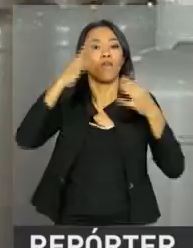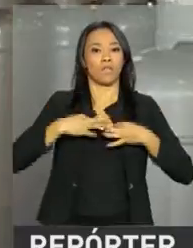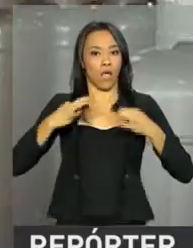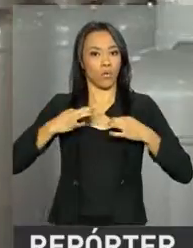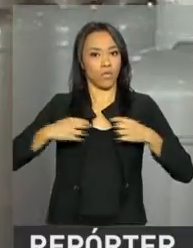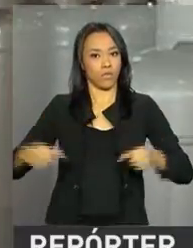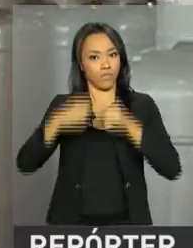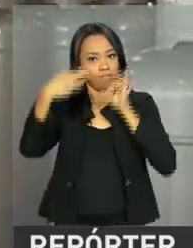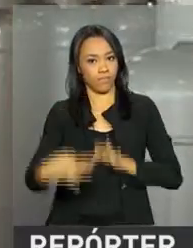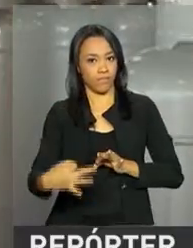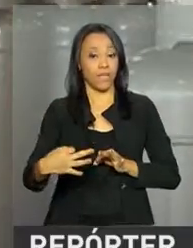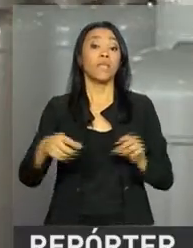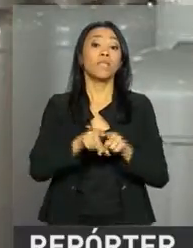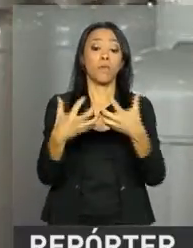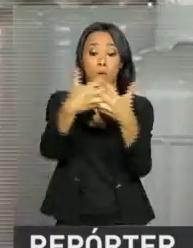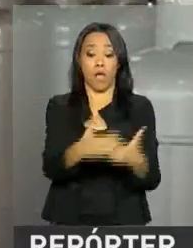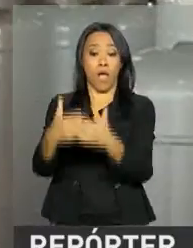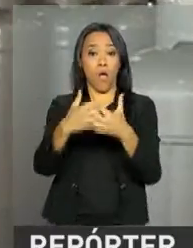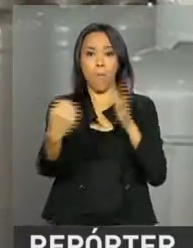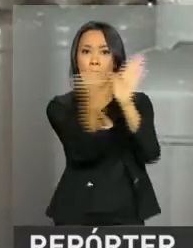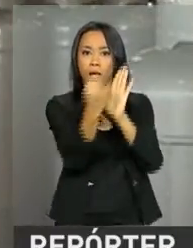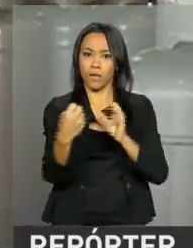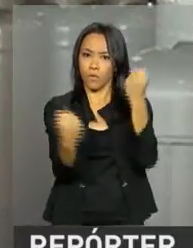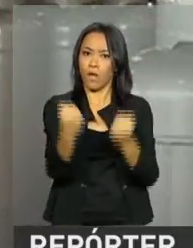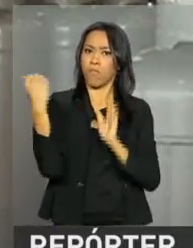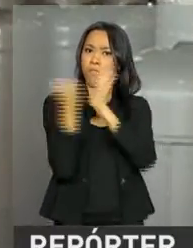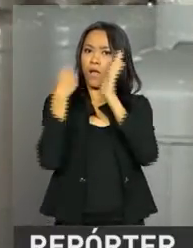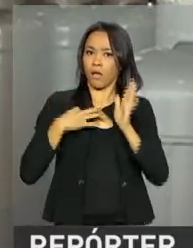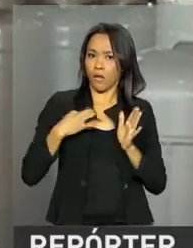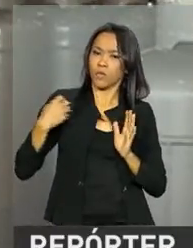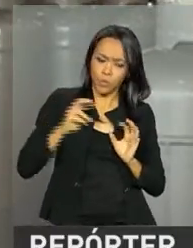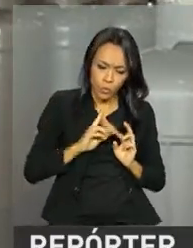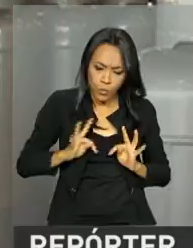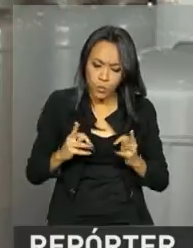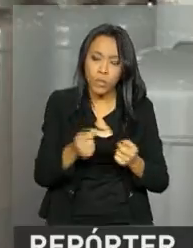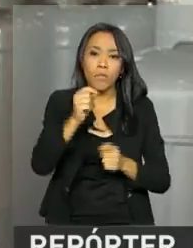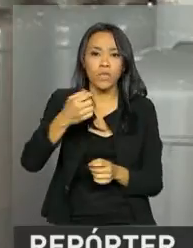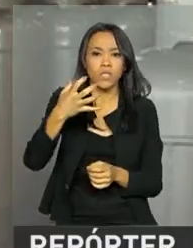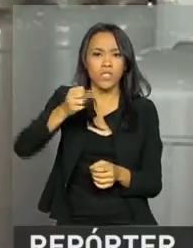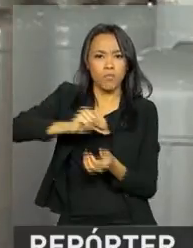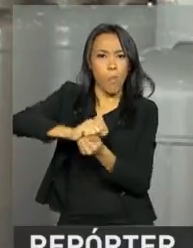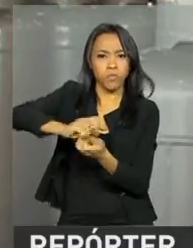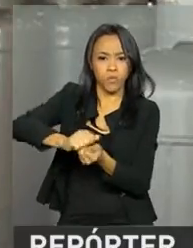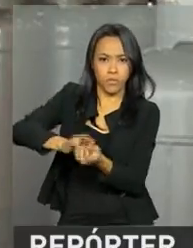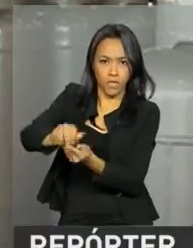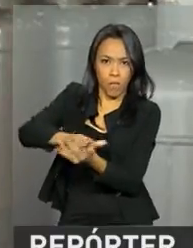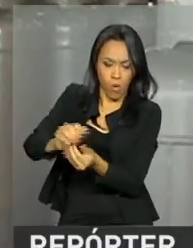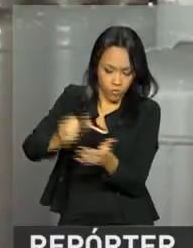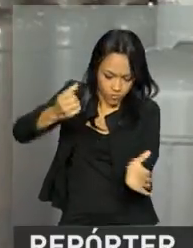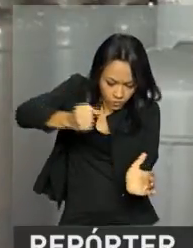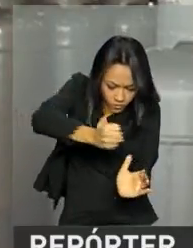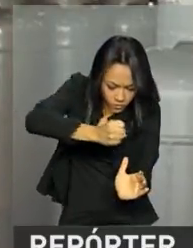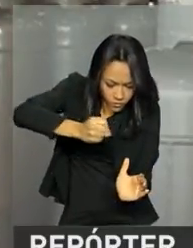porque eles devem estar identificado com a mesma marca e na hora que ele fizer a instalação fazer um teste com espuma pega uma água e sabão que faz esse